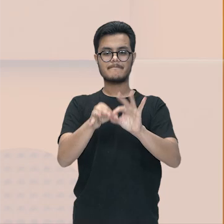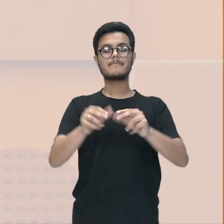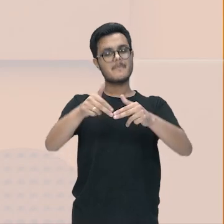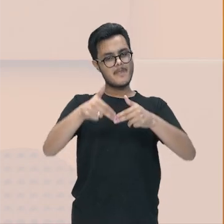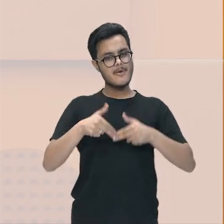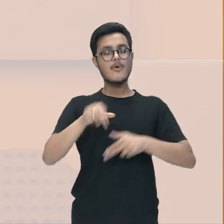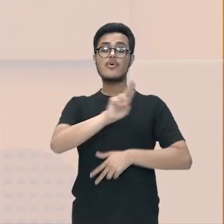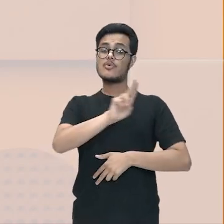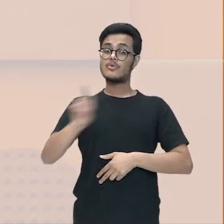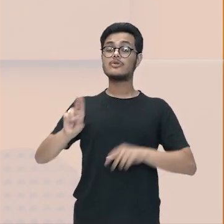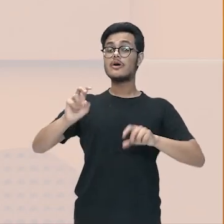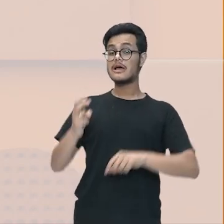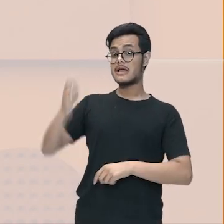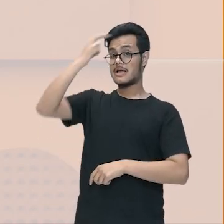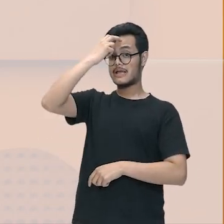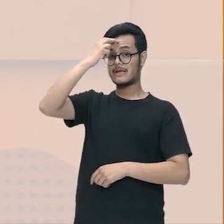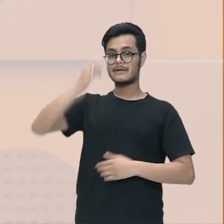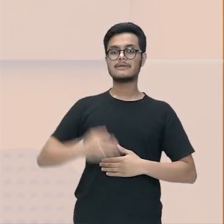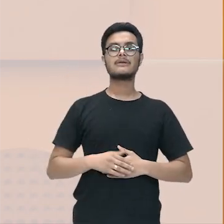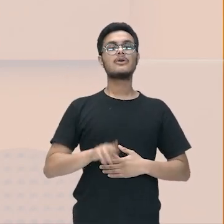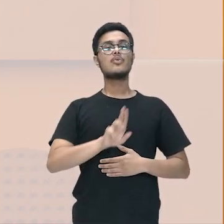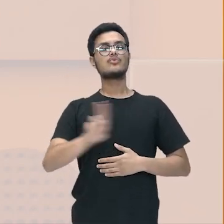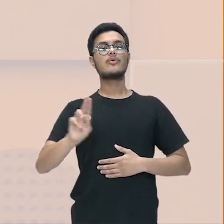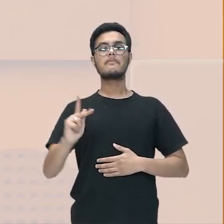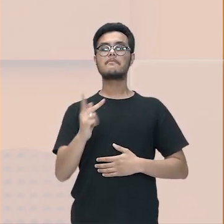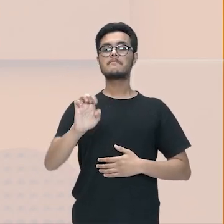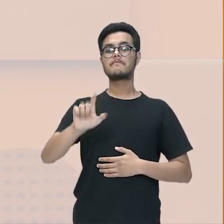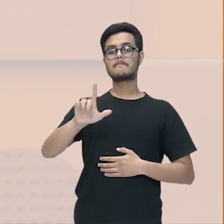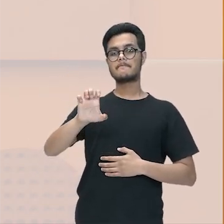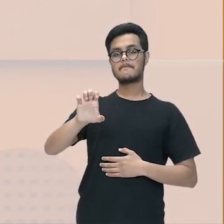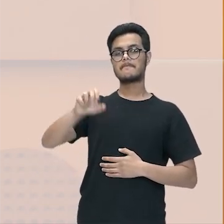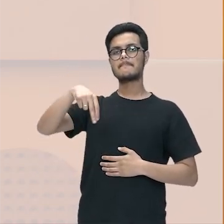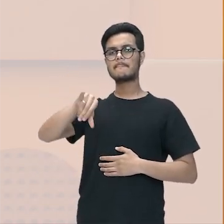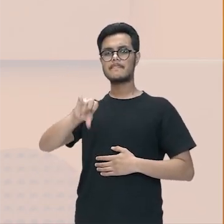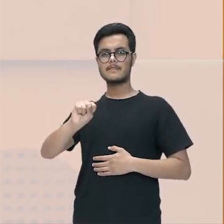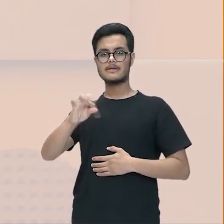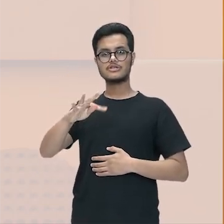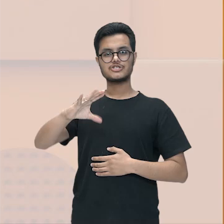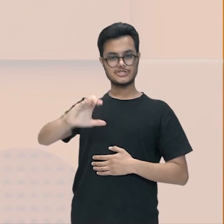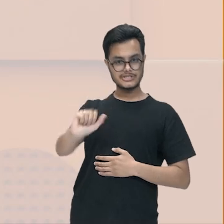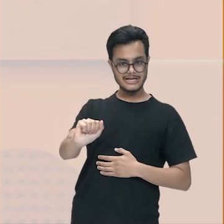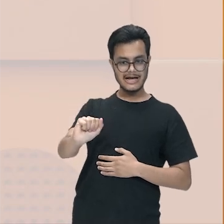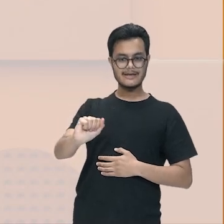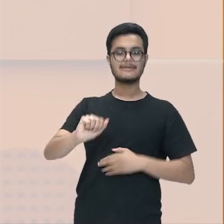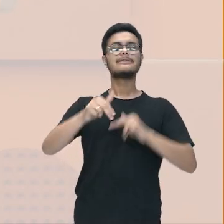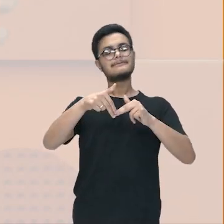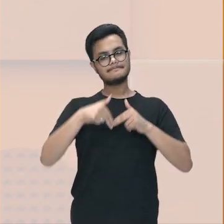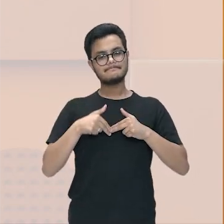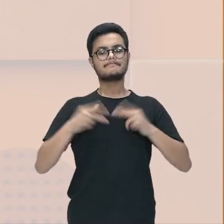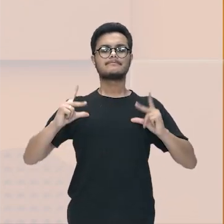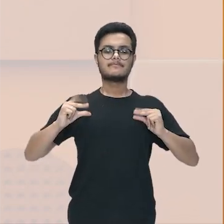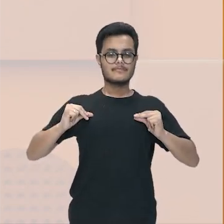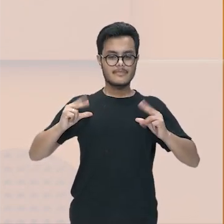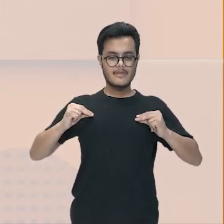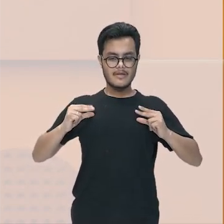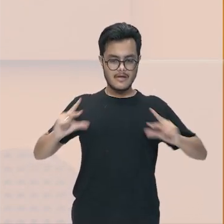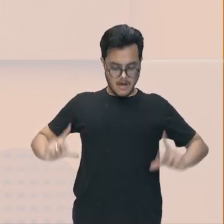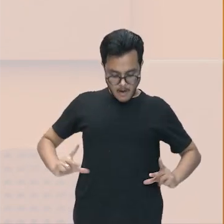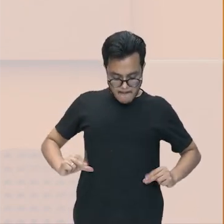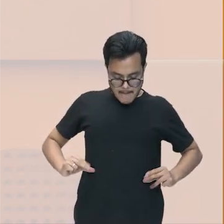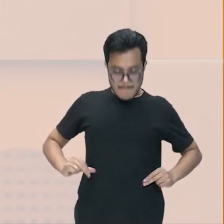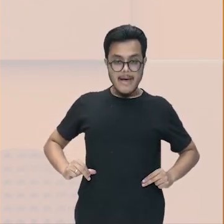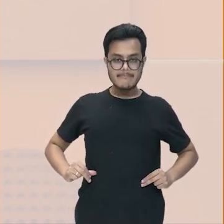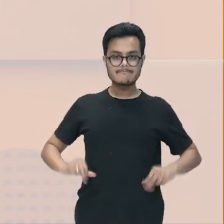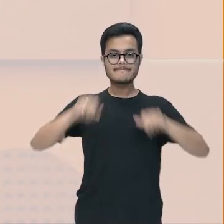o nome dessa cultura é helenística, tá? Por quê? Porque eles vão fazer, então, o processo de